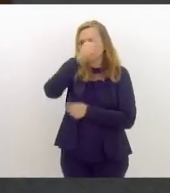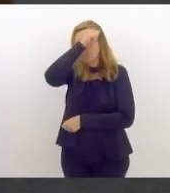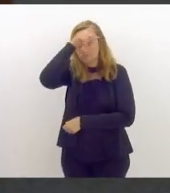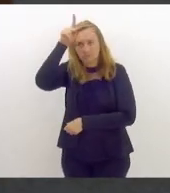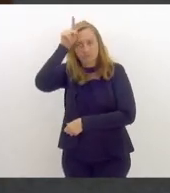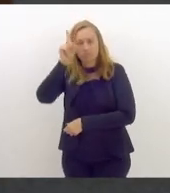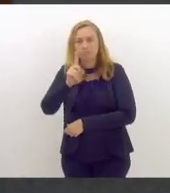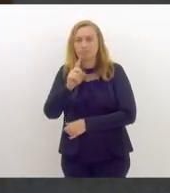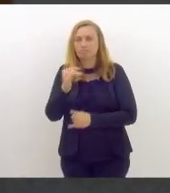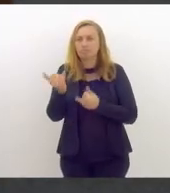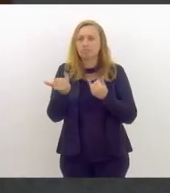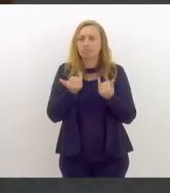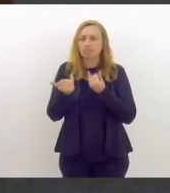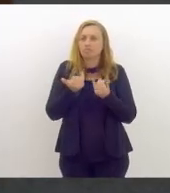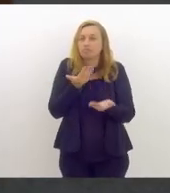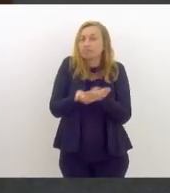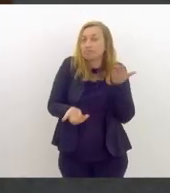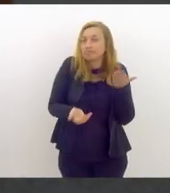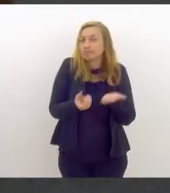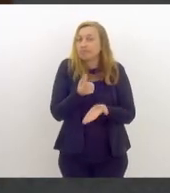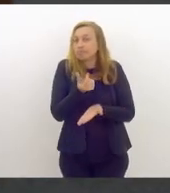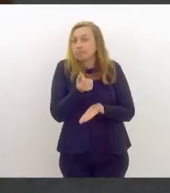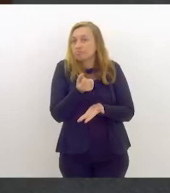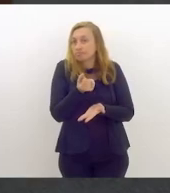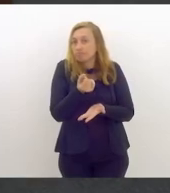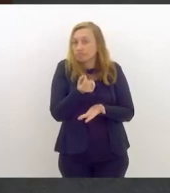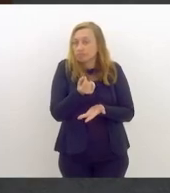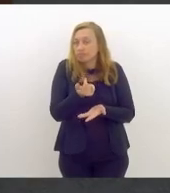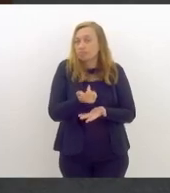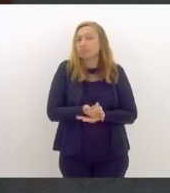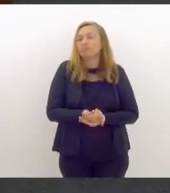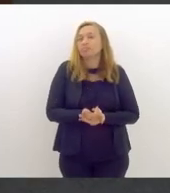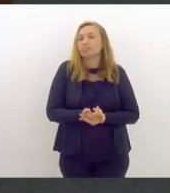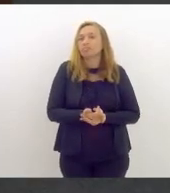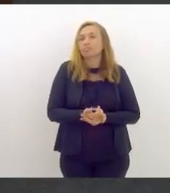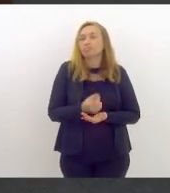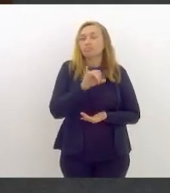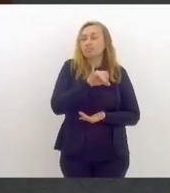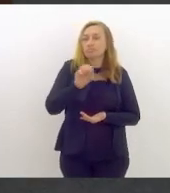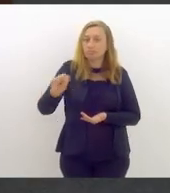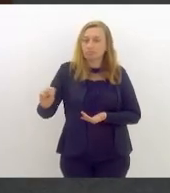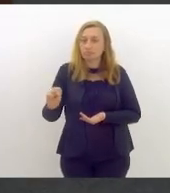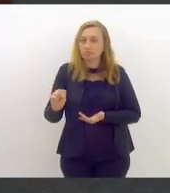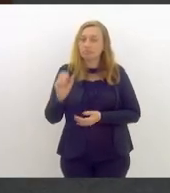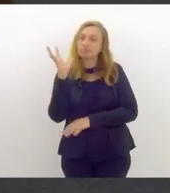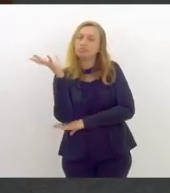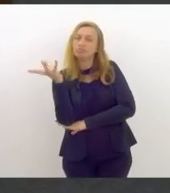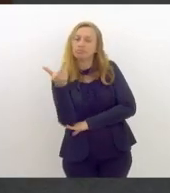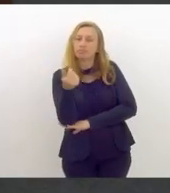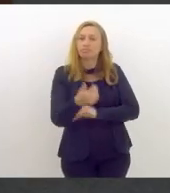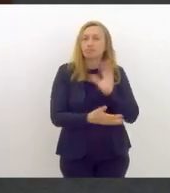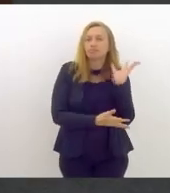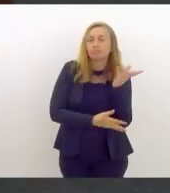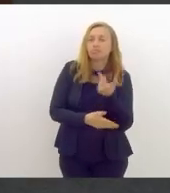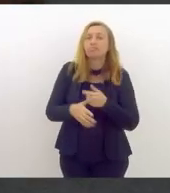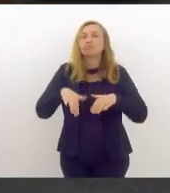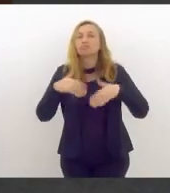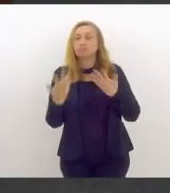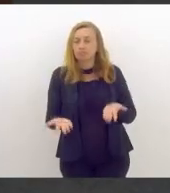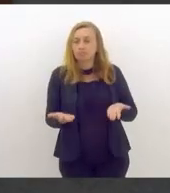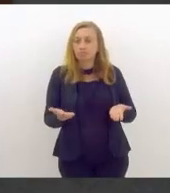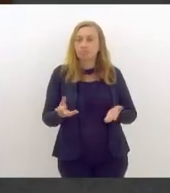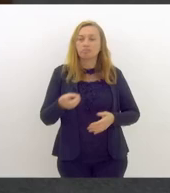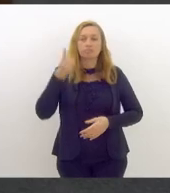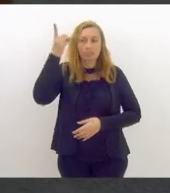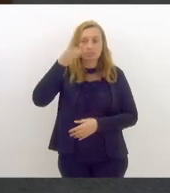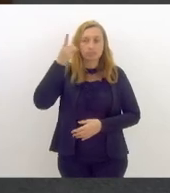tão informados. Eles vão perder dinheiro. Vão perder dinheiro no ICMS ecológico, né? Então, como o